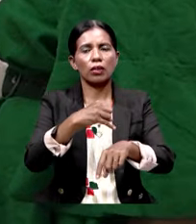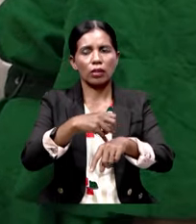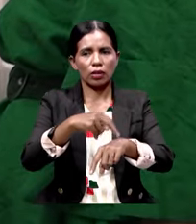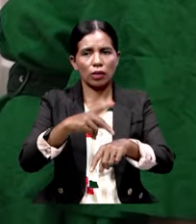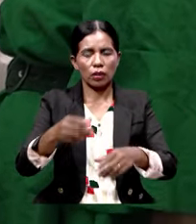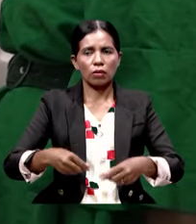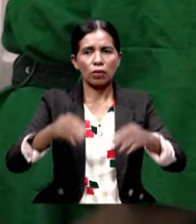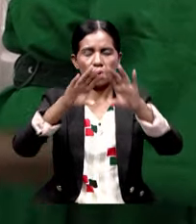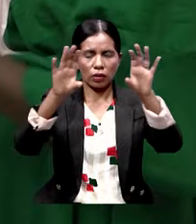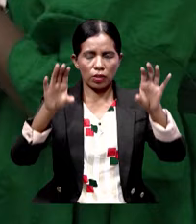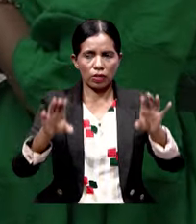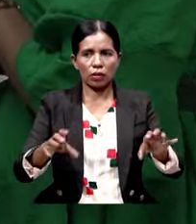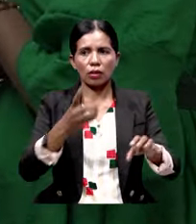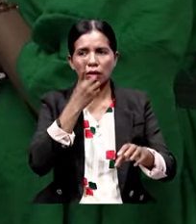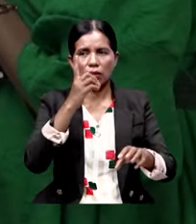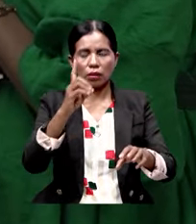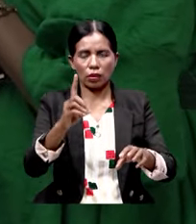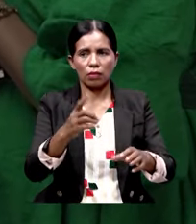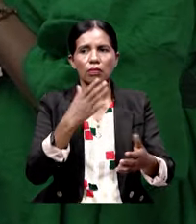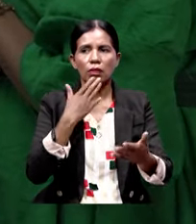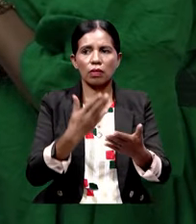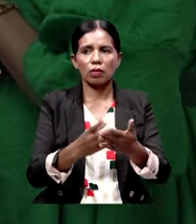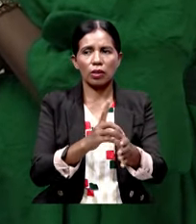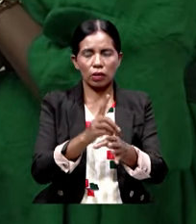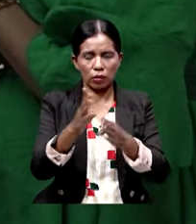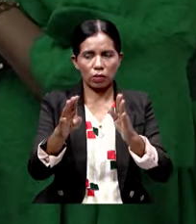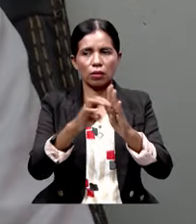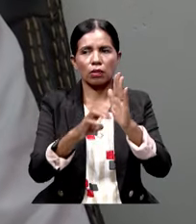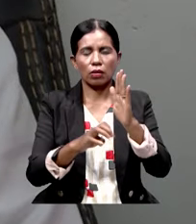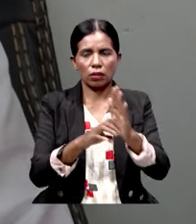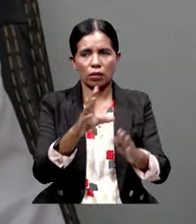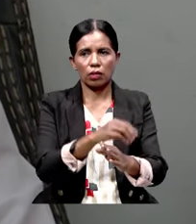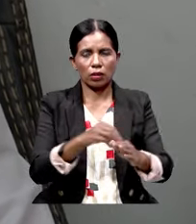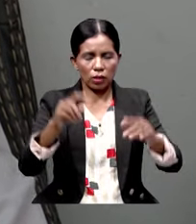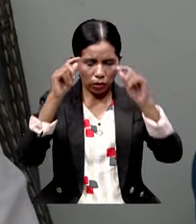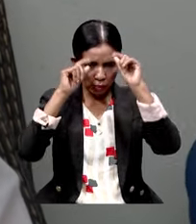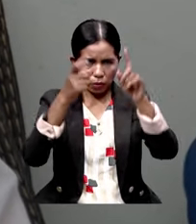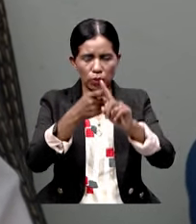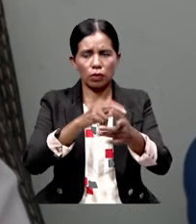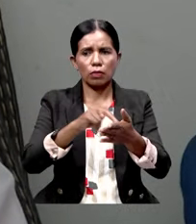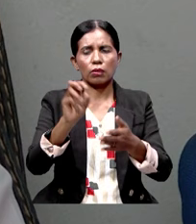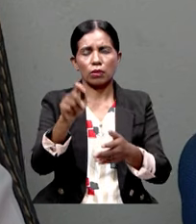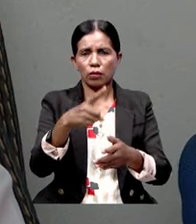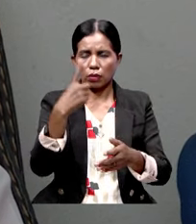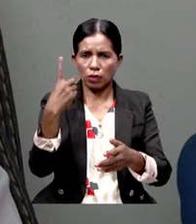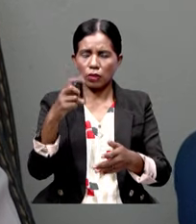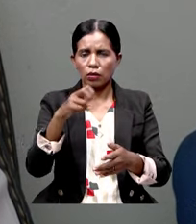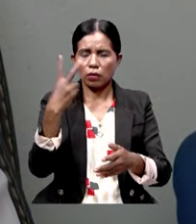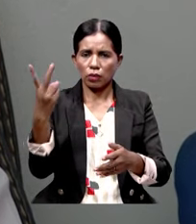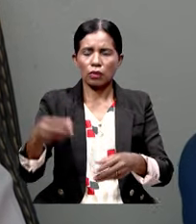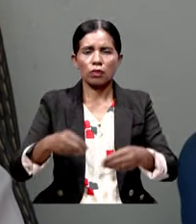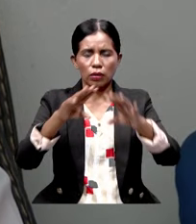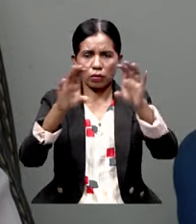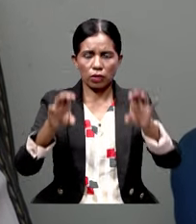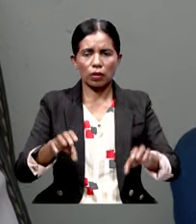atribui sertifikado ka deklarasaun beneficiu. Tu diretor executivo Trade Investi Morleste husi numero sanu resindrua ne sira sertifikaona